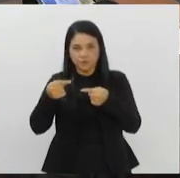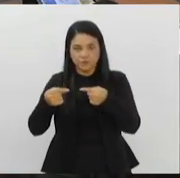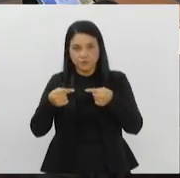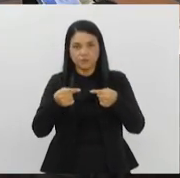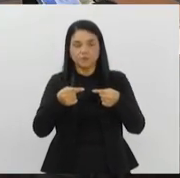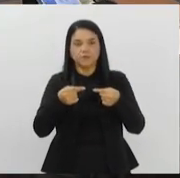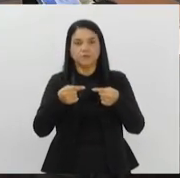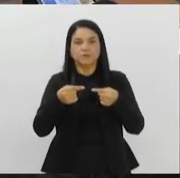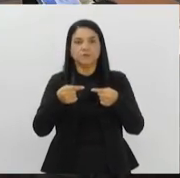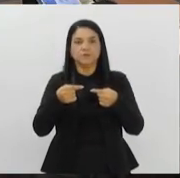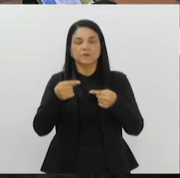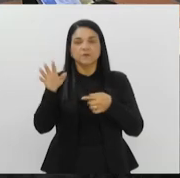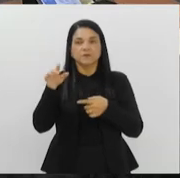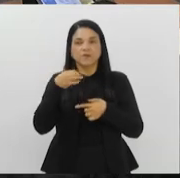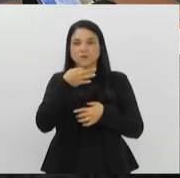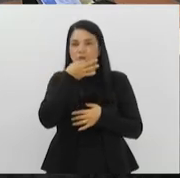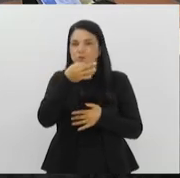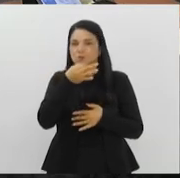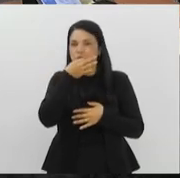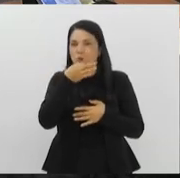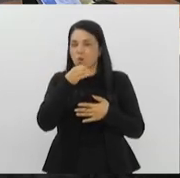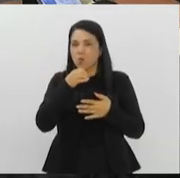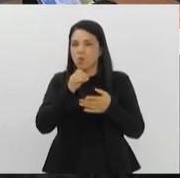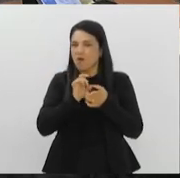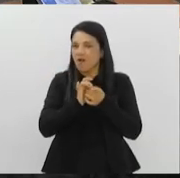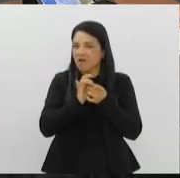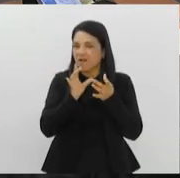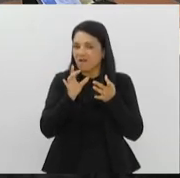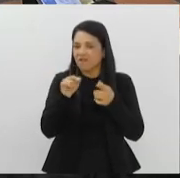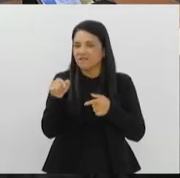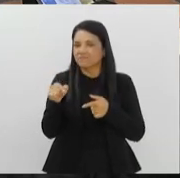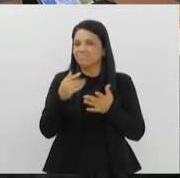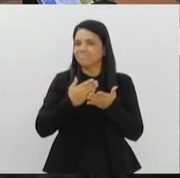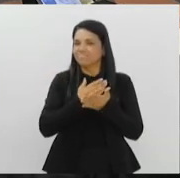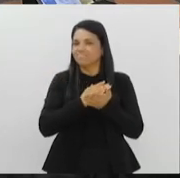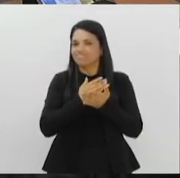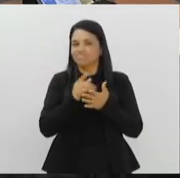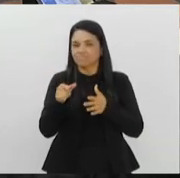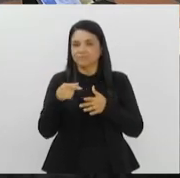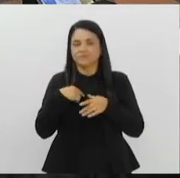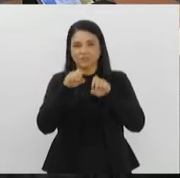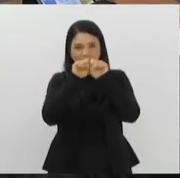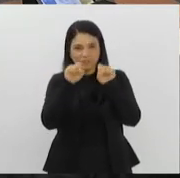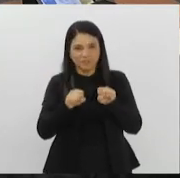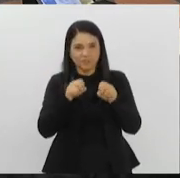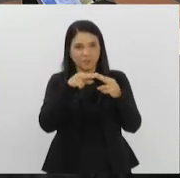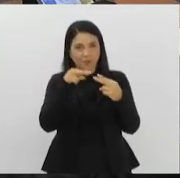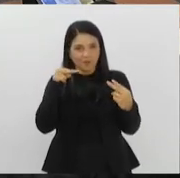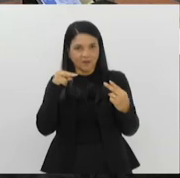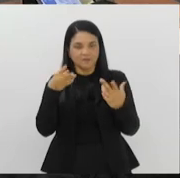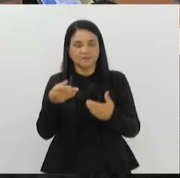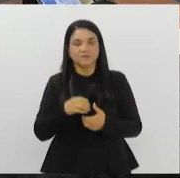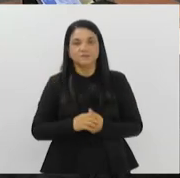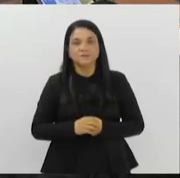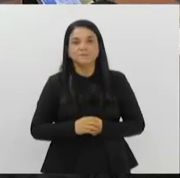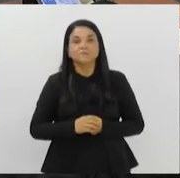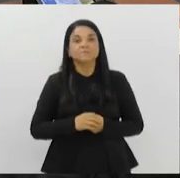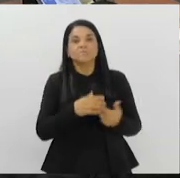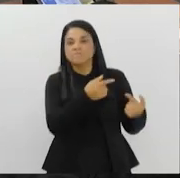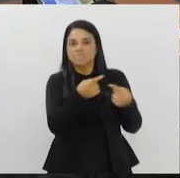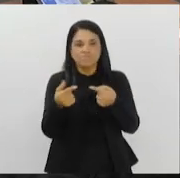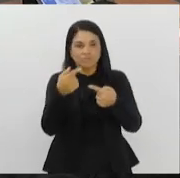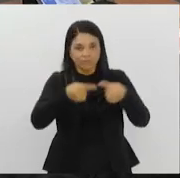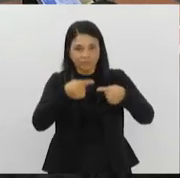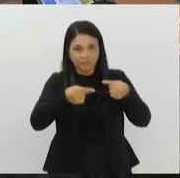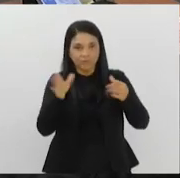Olha o microfone aí. Olha o microfone de alguém que está no sistema online, por favor. Não havendo quem queira